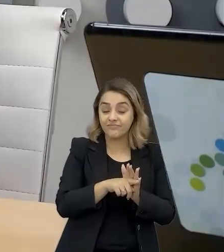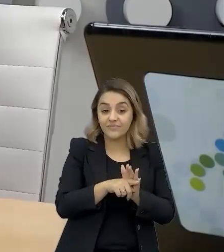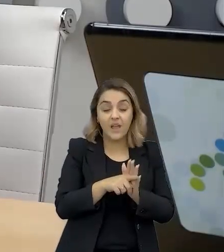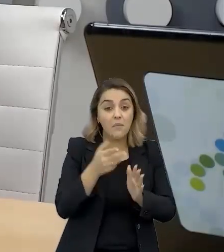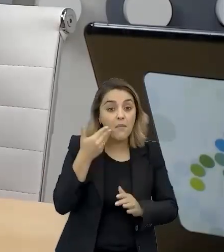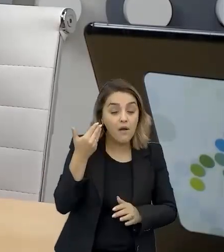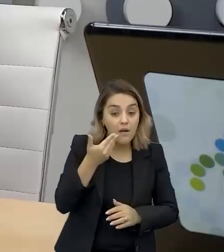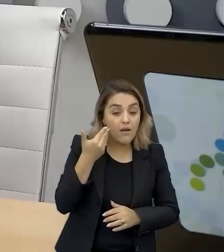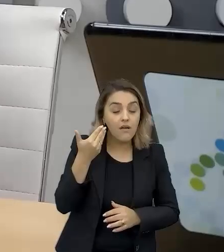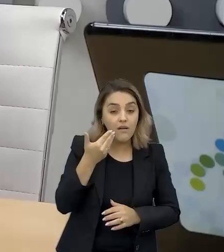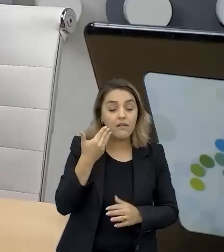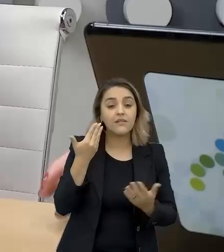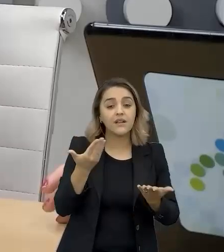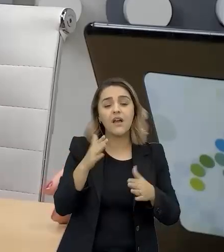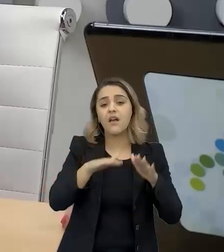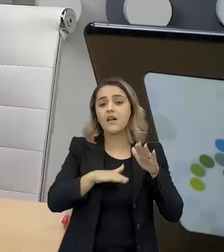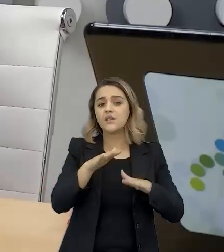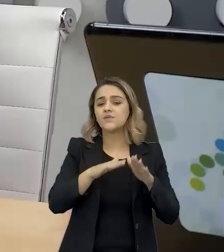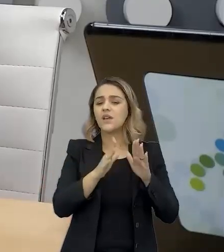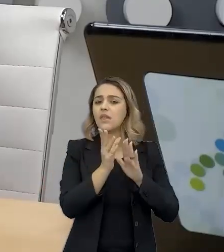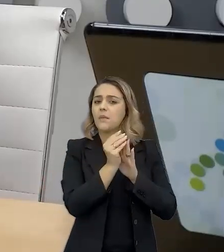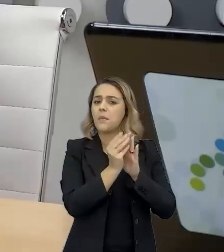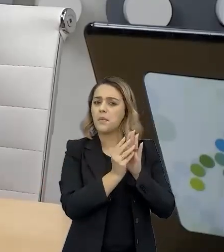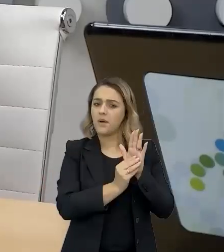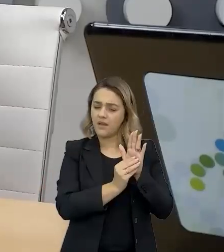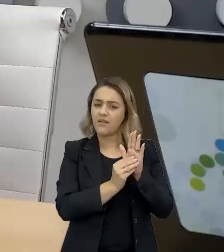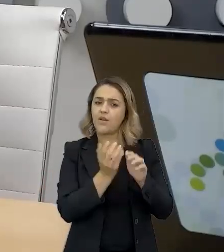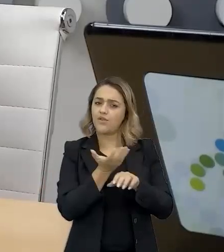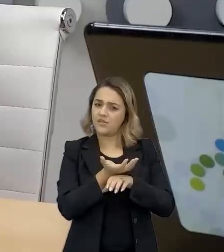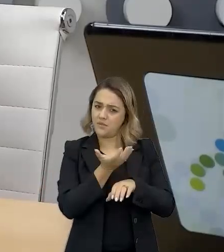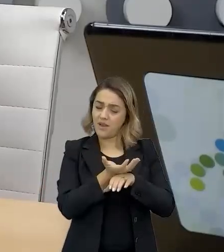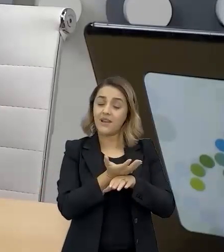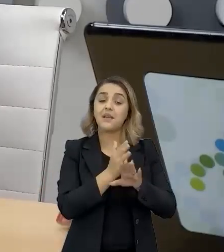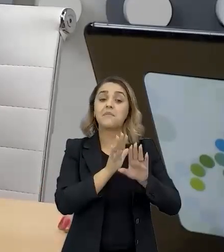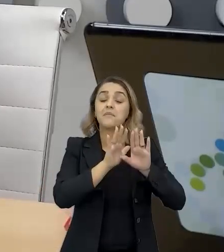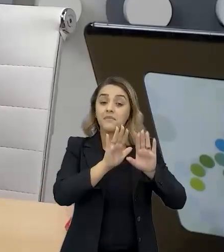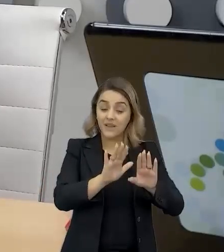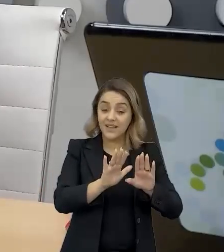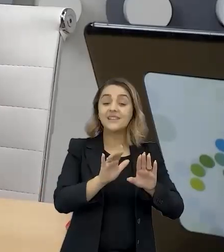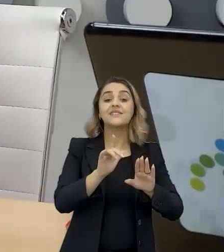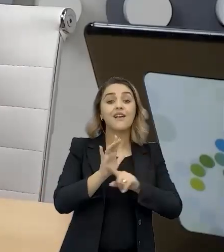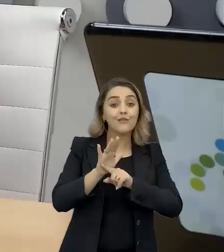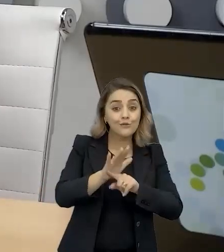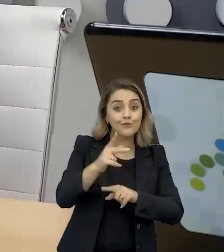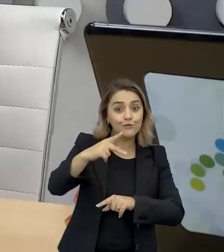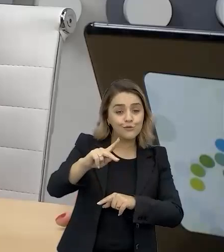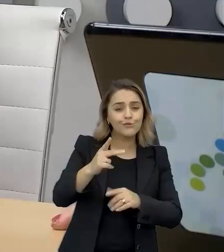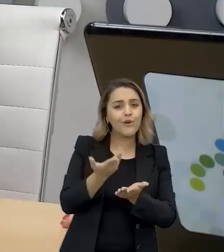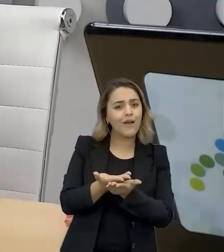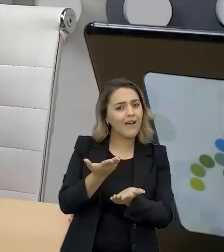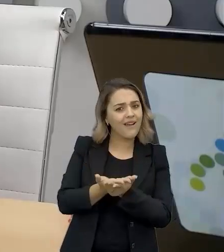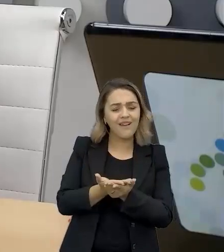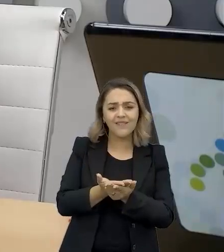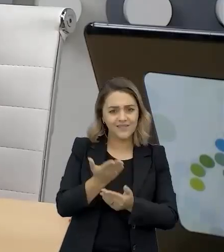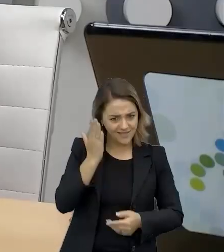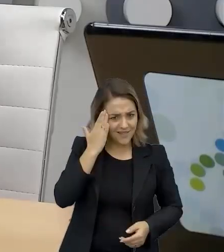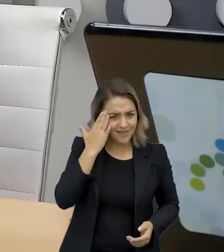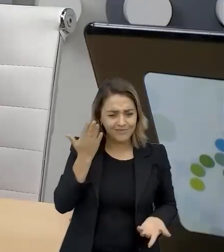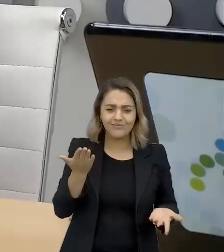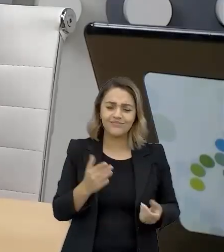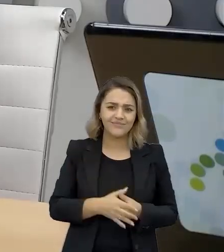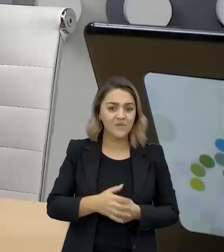vezes está lá como unidade curricular de algum componente, mas ajuda muito na sua aula, sabe? E aí você fala assim, nossa,